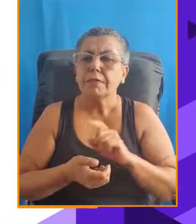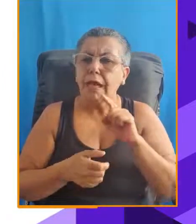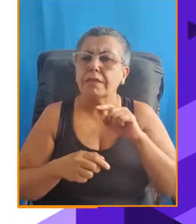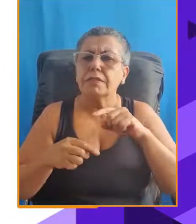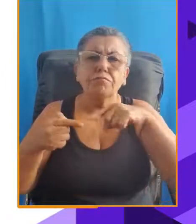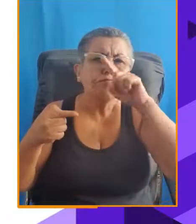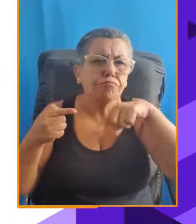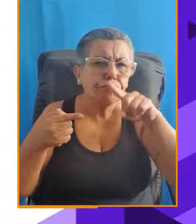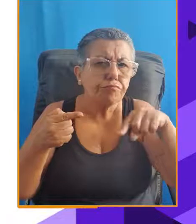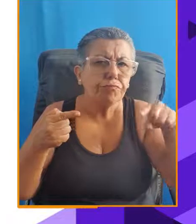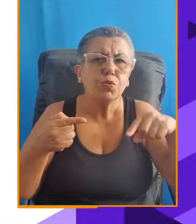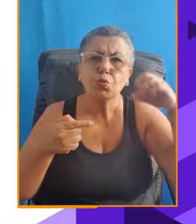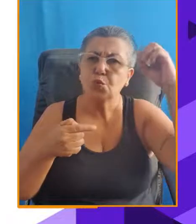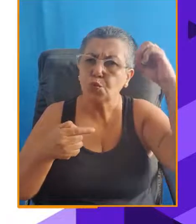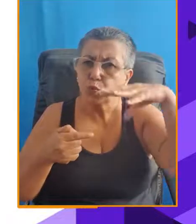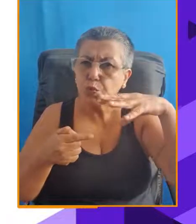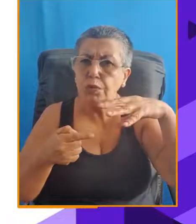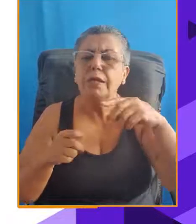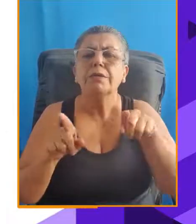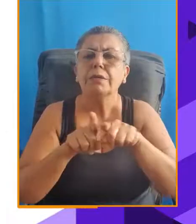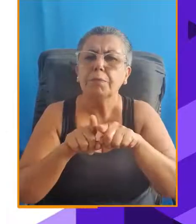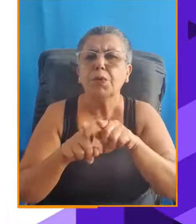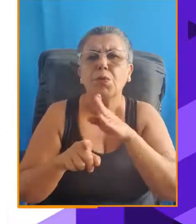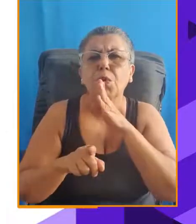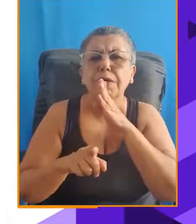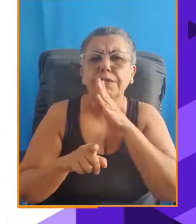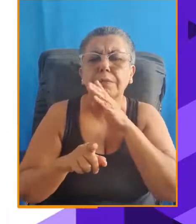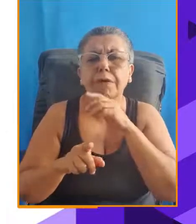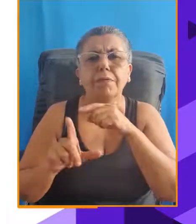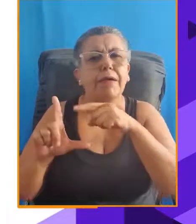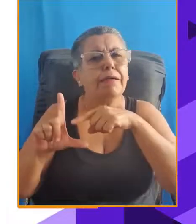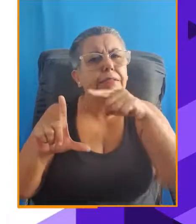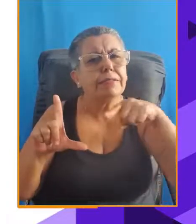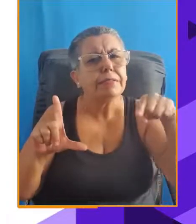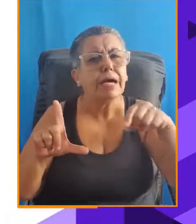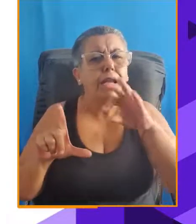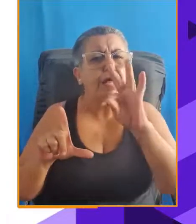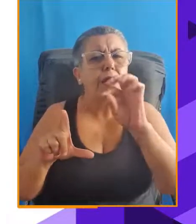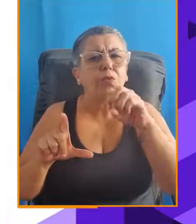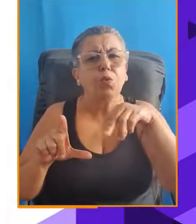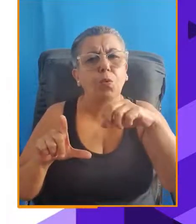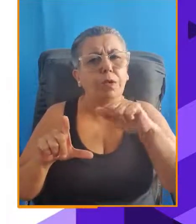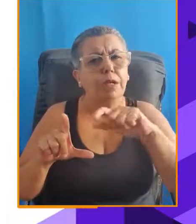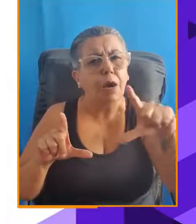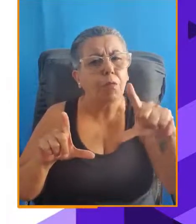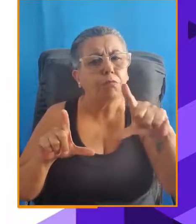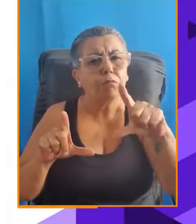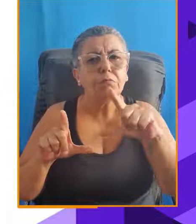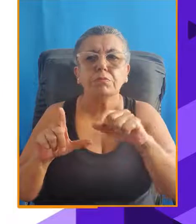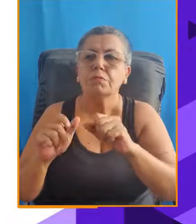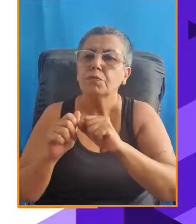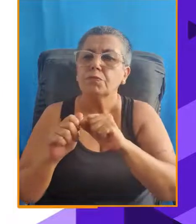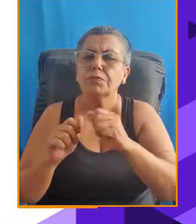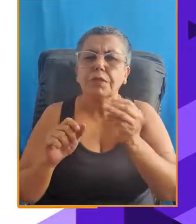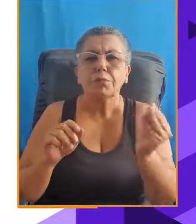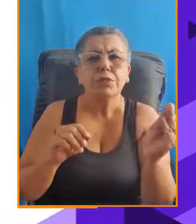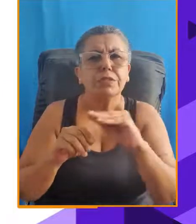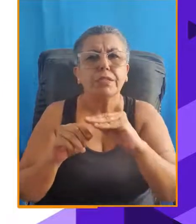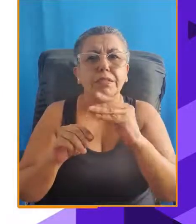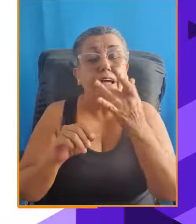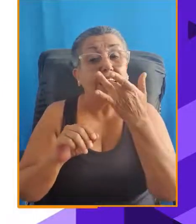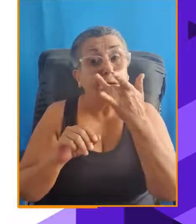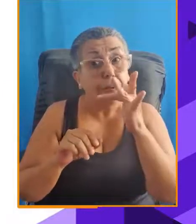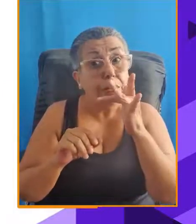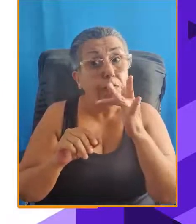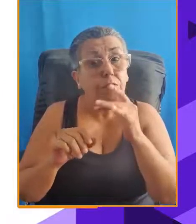Essa variação de luminosidade também é conhecida como escala tonal. Se adicionado branco ao matiz,